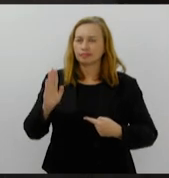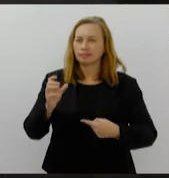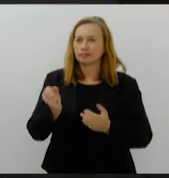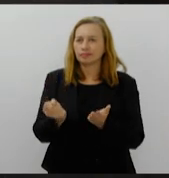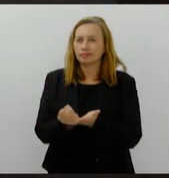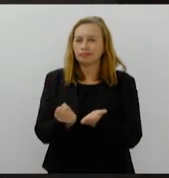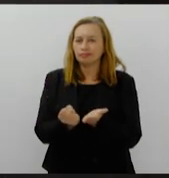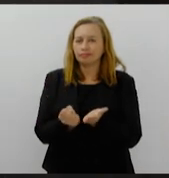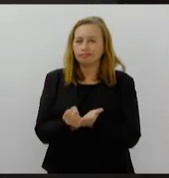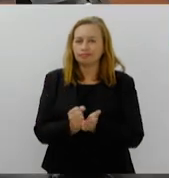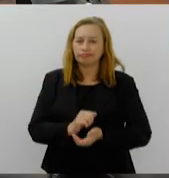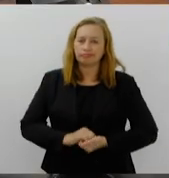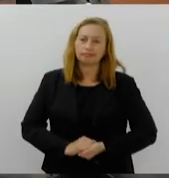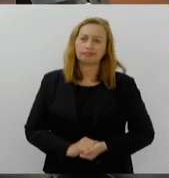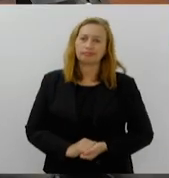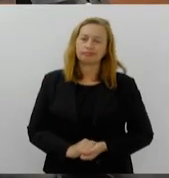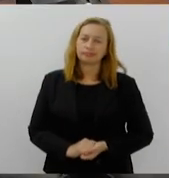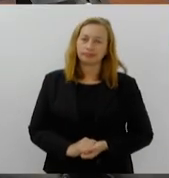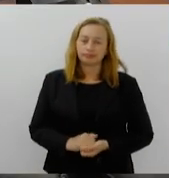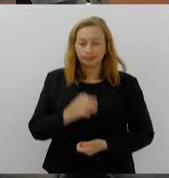Samuel Malafaia.